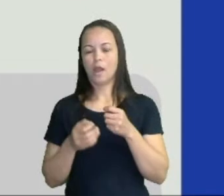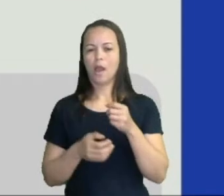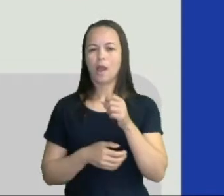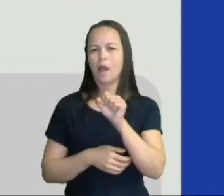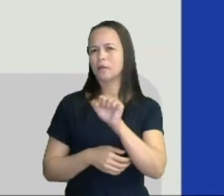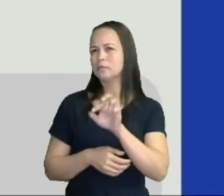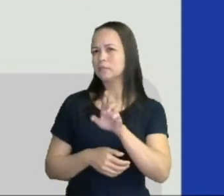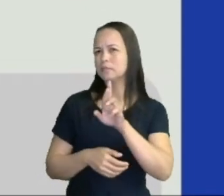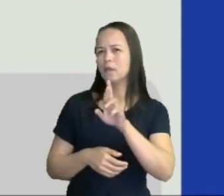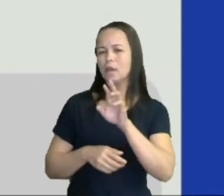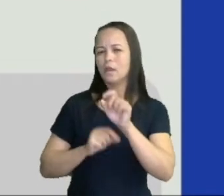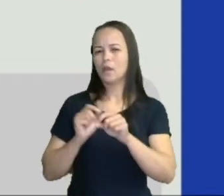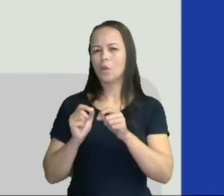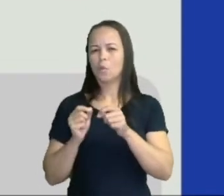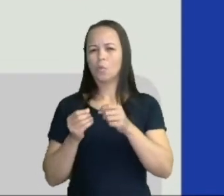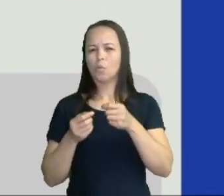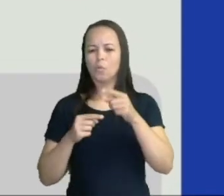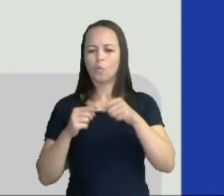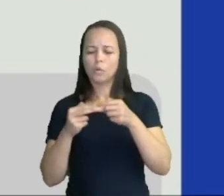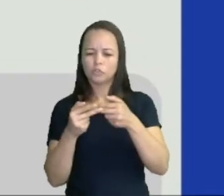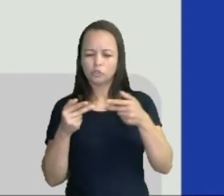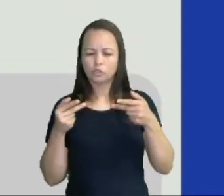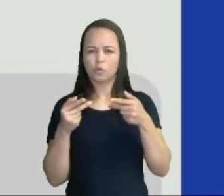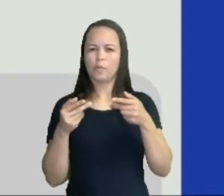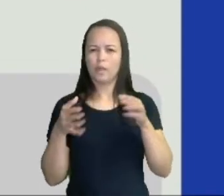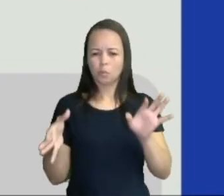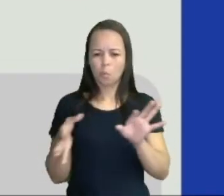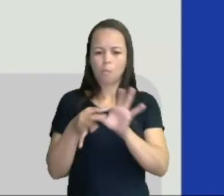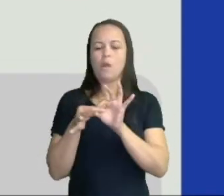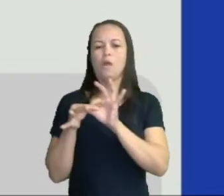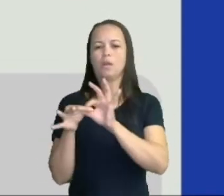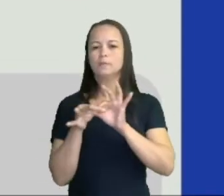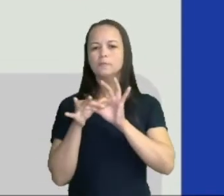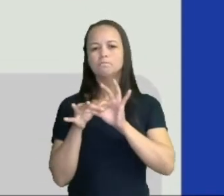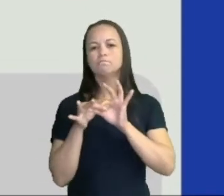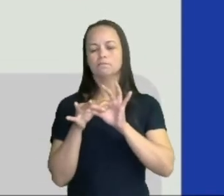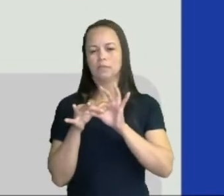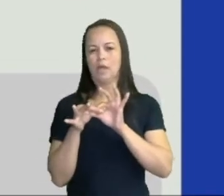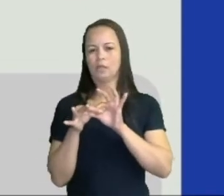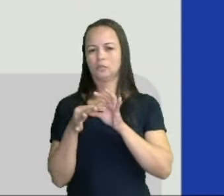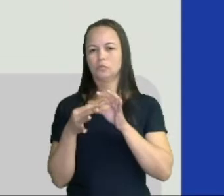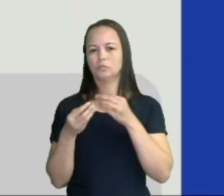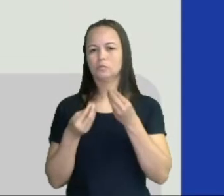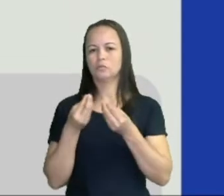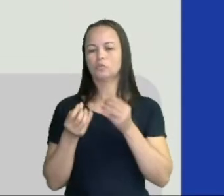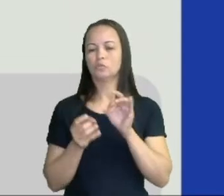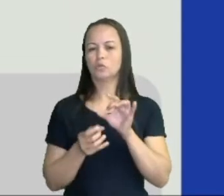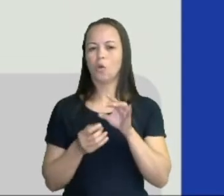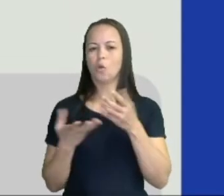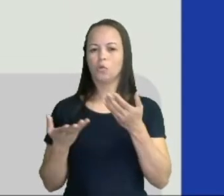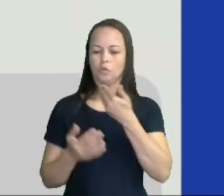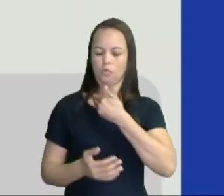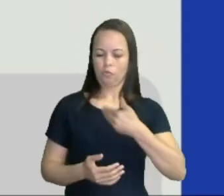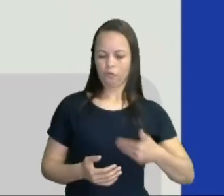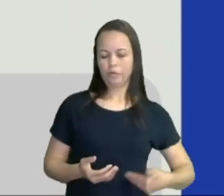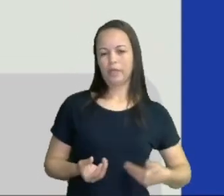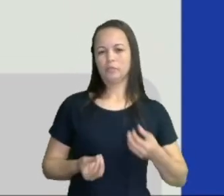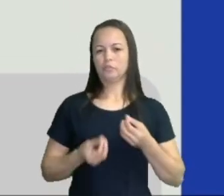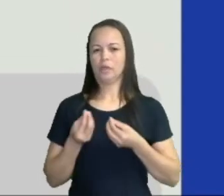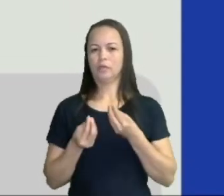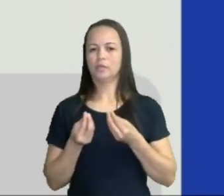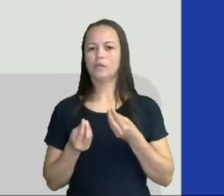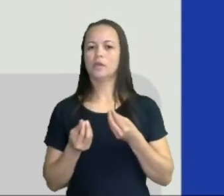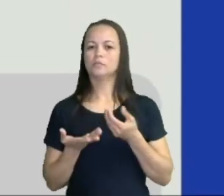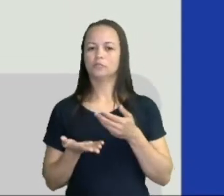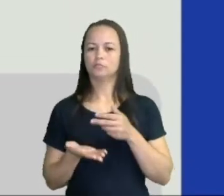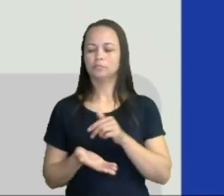ser um instrumento, um aliado, e não mais aquele que o governo estaria submetido.